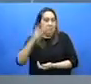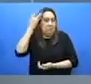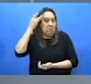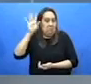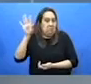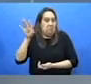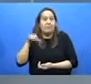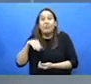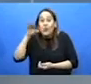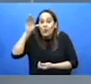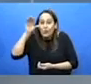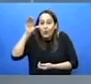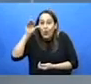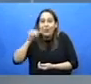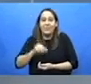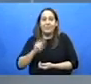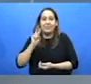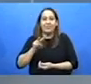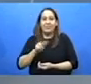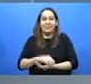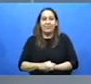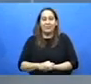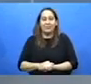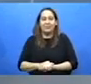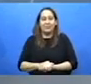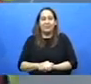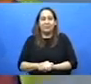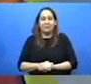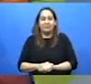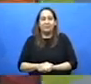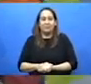Tô curiosa para saber, hein? Vamos ver agora?